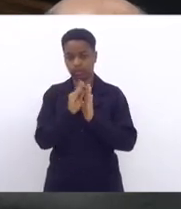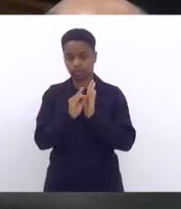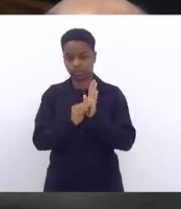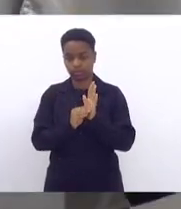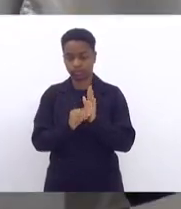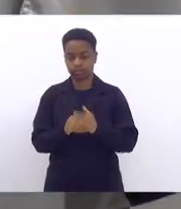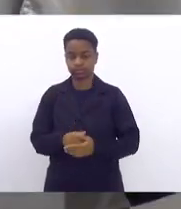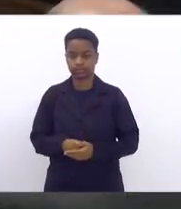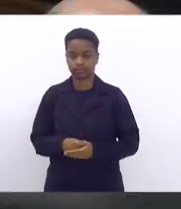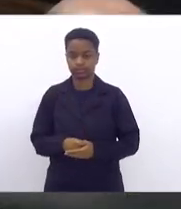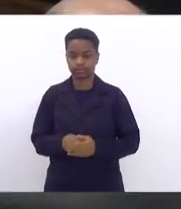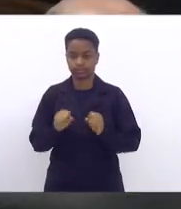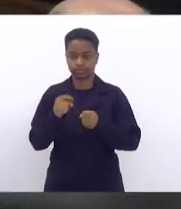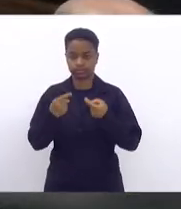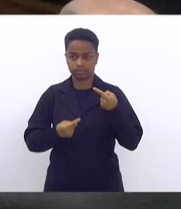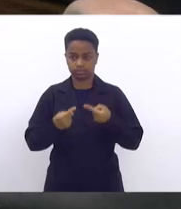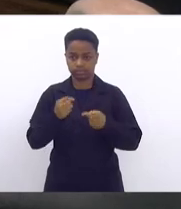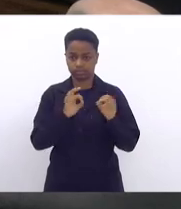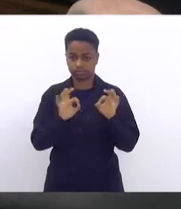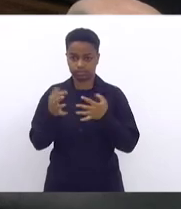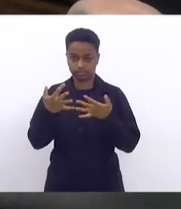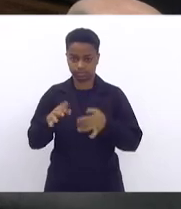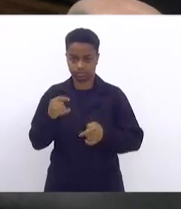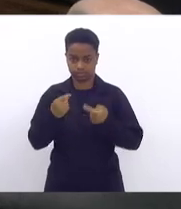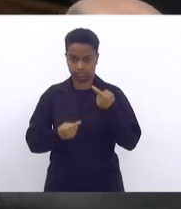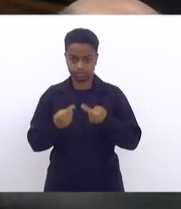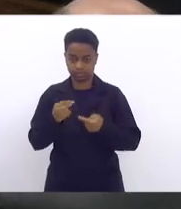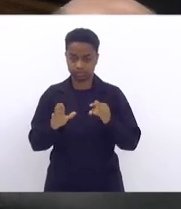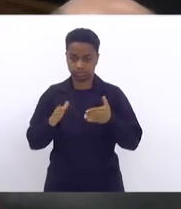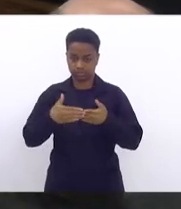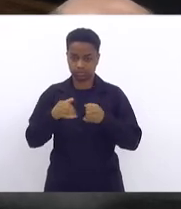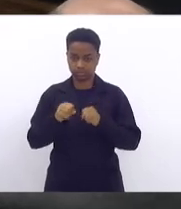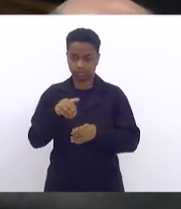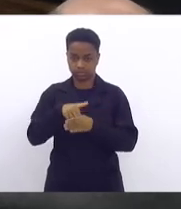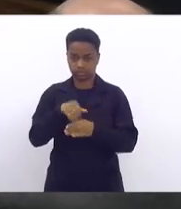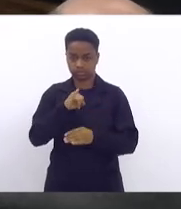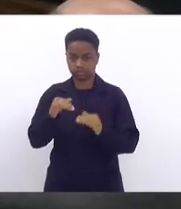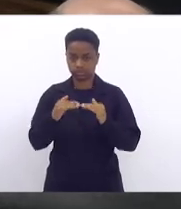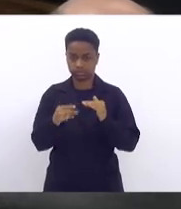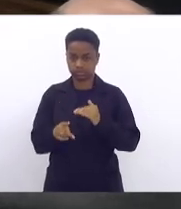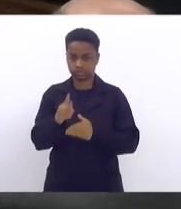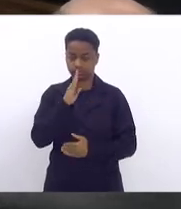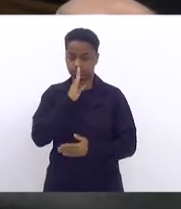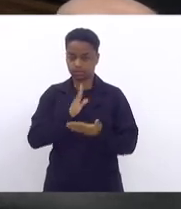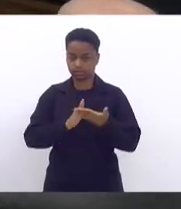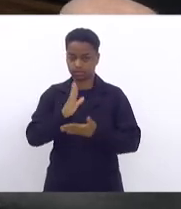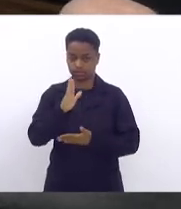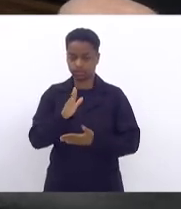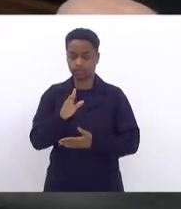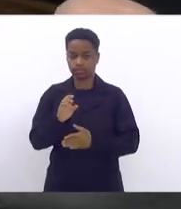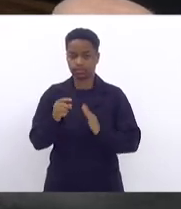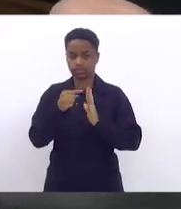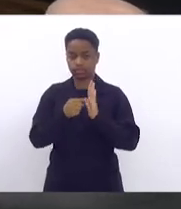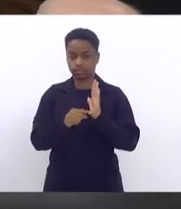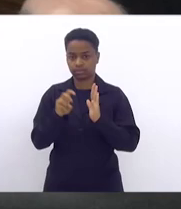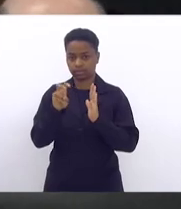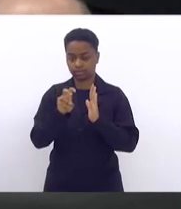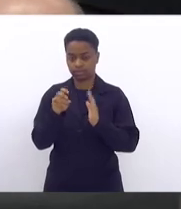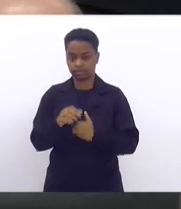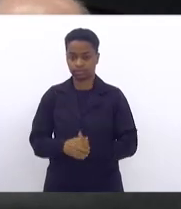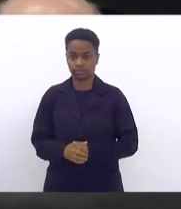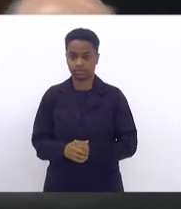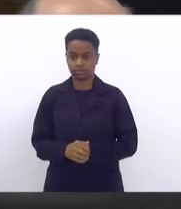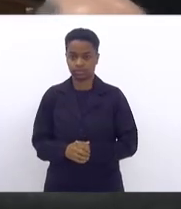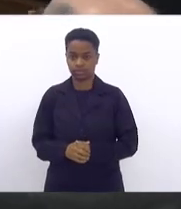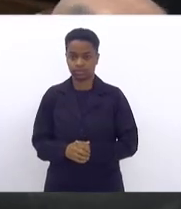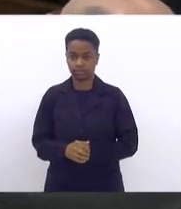1. Em discussão. Não havendo quem queira discutir, encerrada a discussão. Em votação, senhores que aprovam, permaneçam como estão. Aprovado, 5 da pauta.